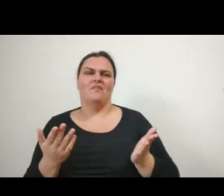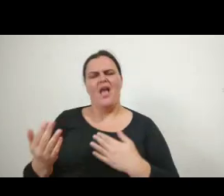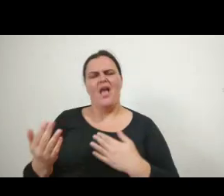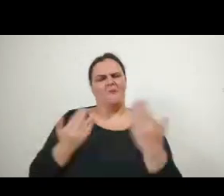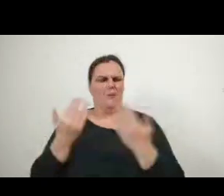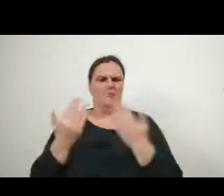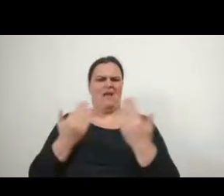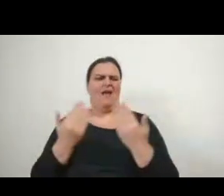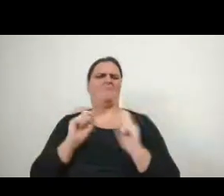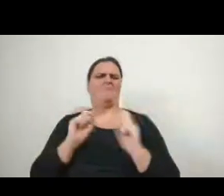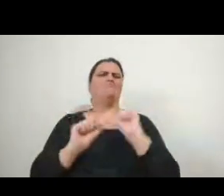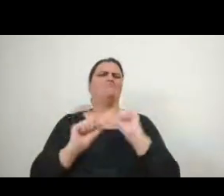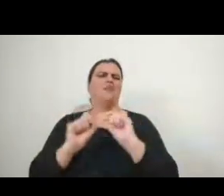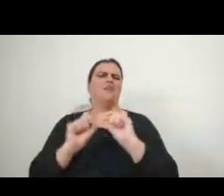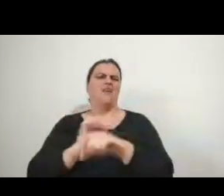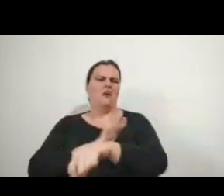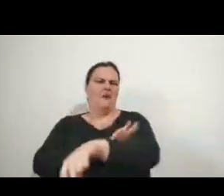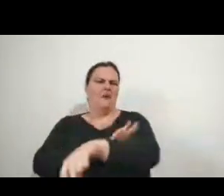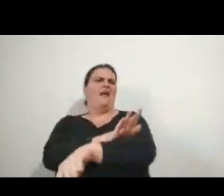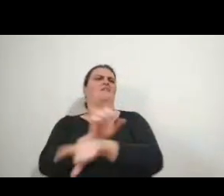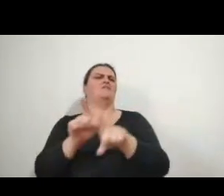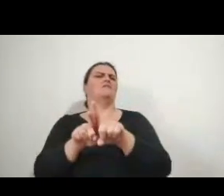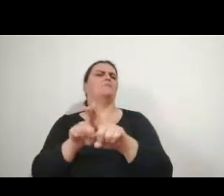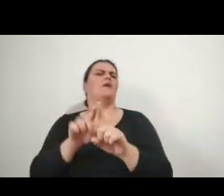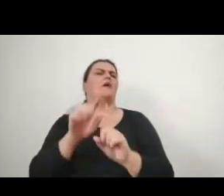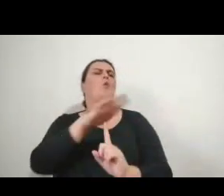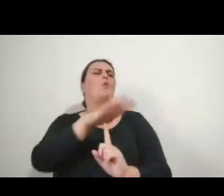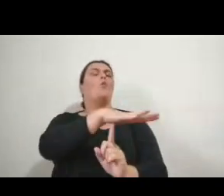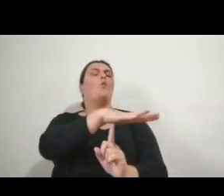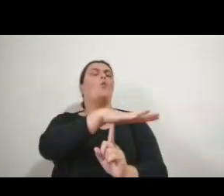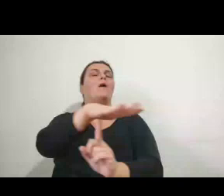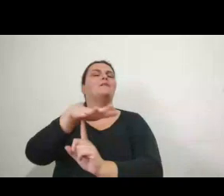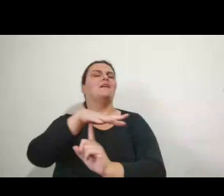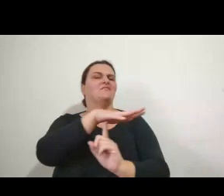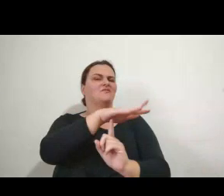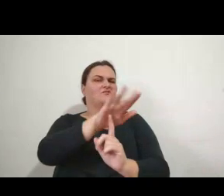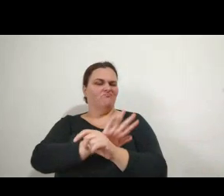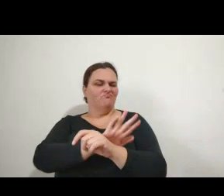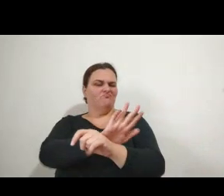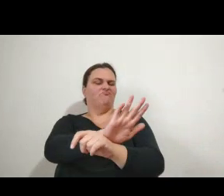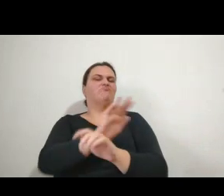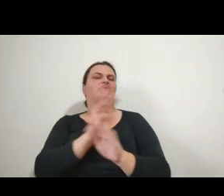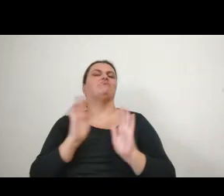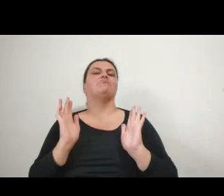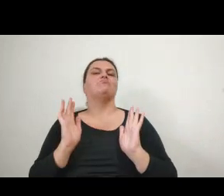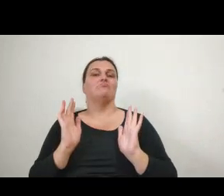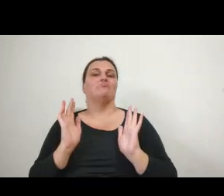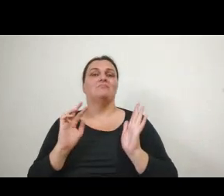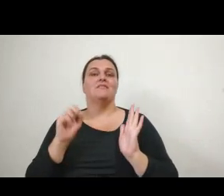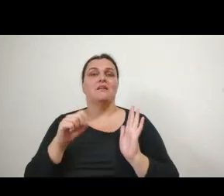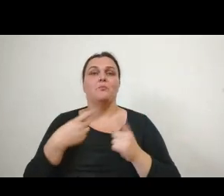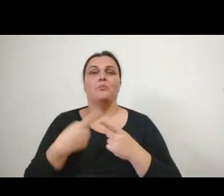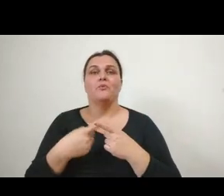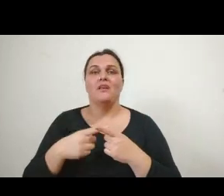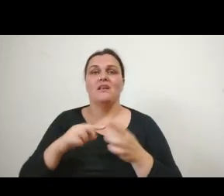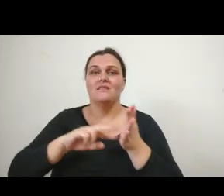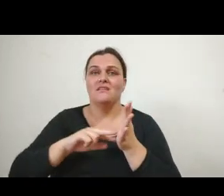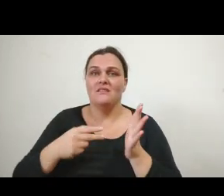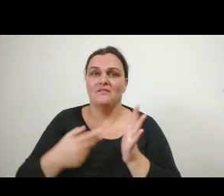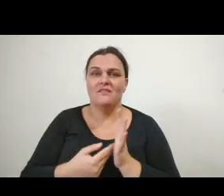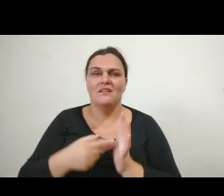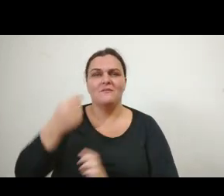O racismo ambiental envolve a ideia de que a degradação ambiental, a perda de biodiversidade e a redução da